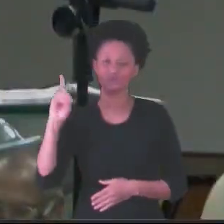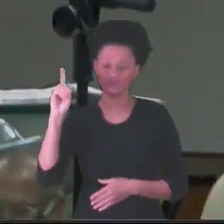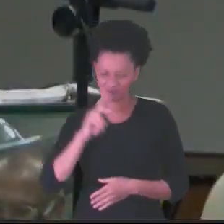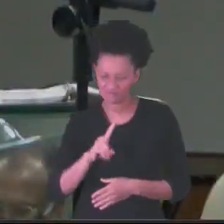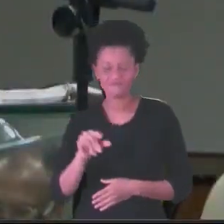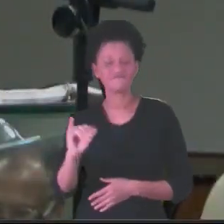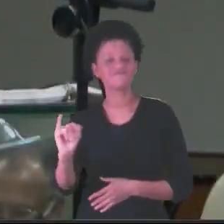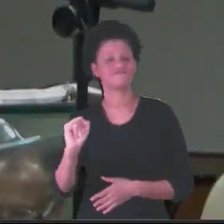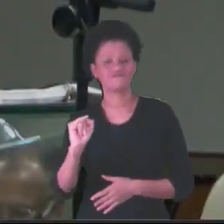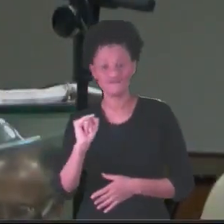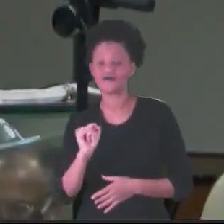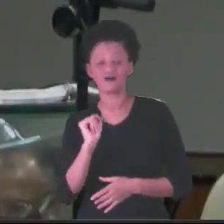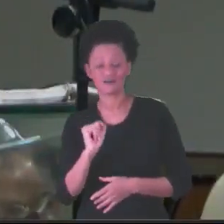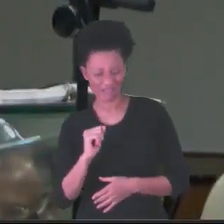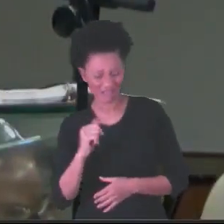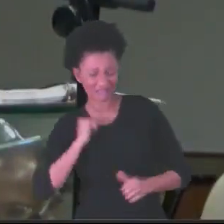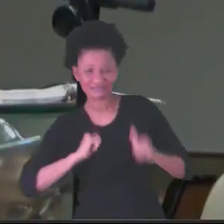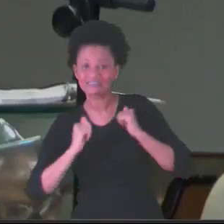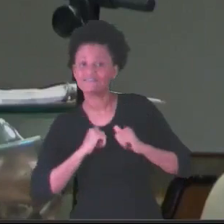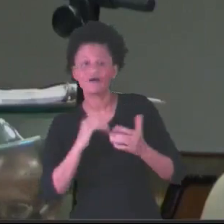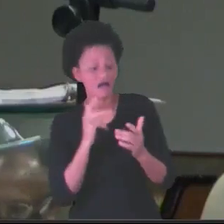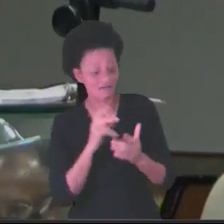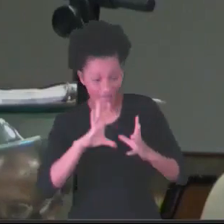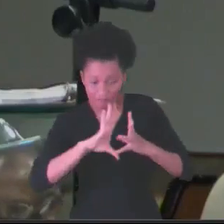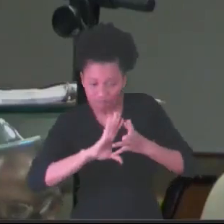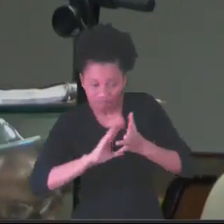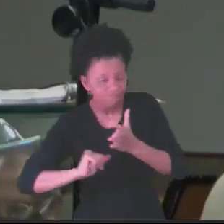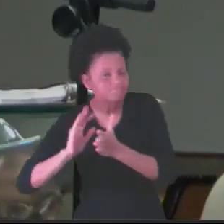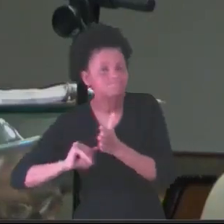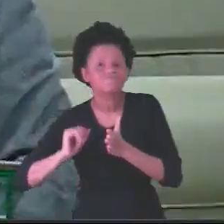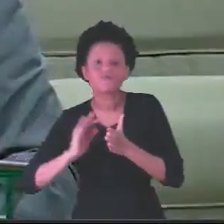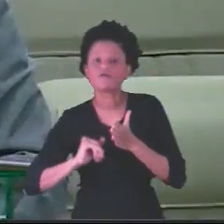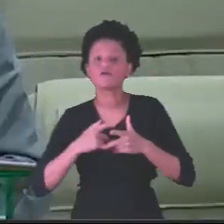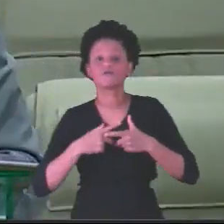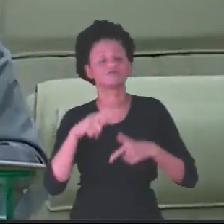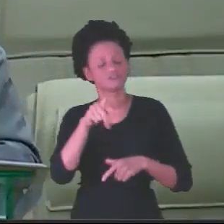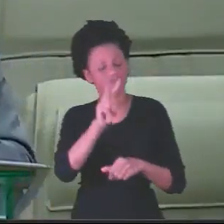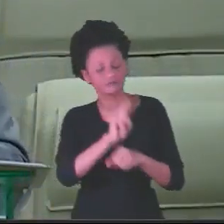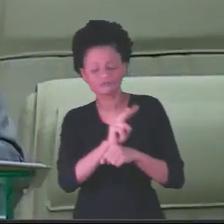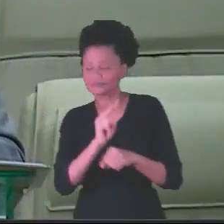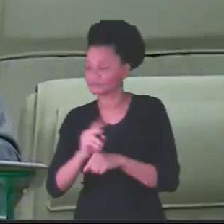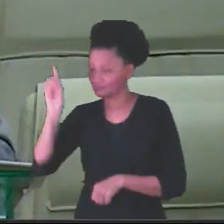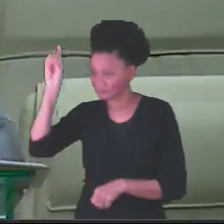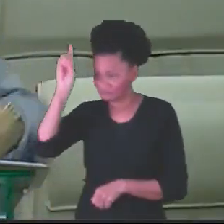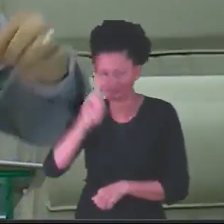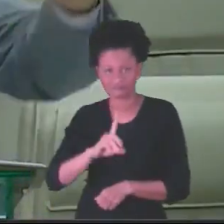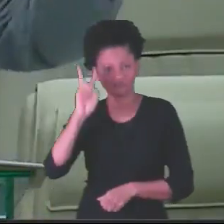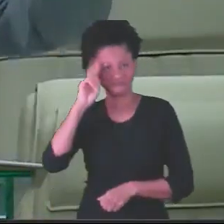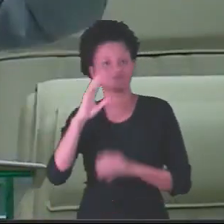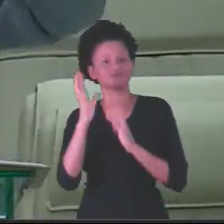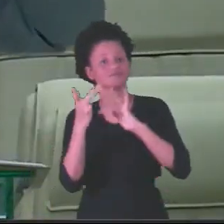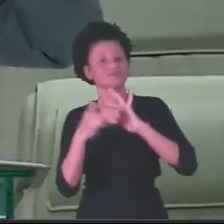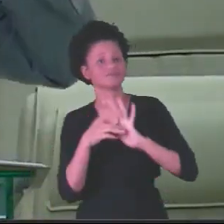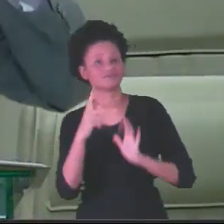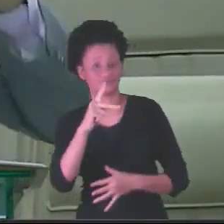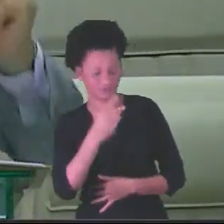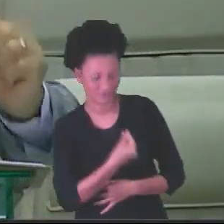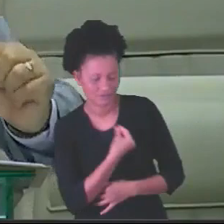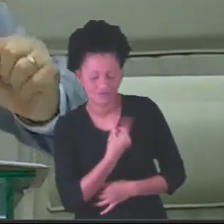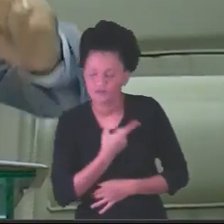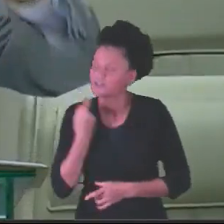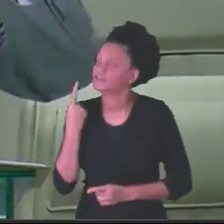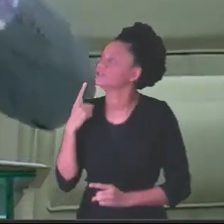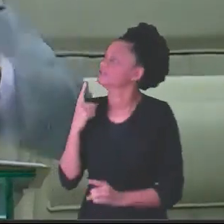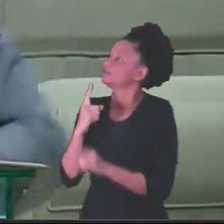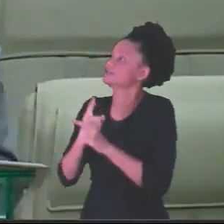livrar você dessas ansiedade diz e você vai ser guardado pela presença do senhor jesus da sua vida que você encontre